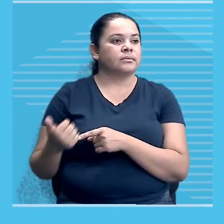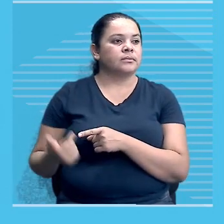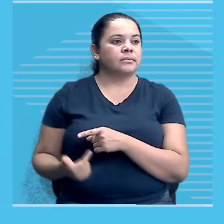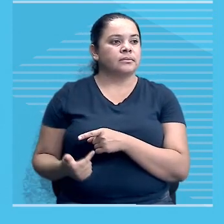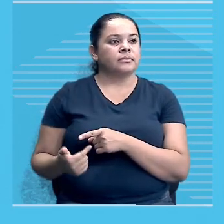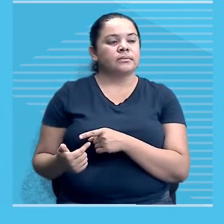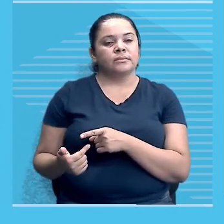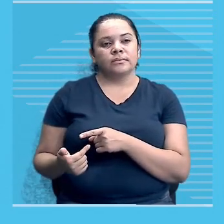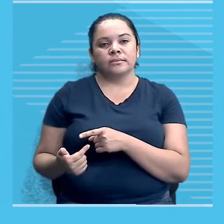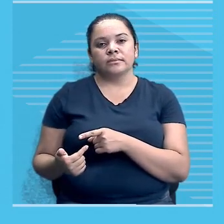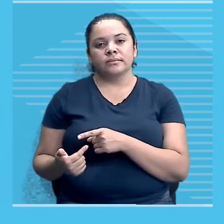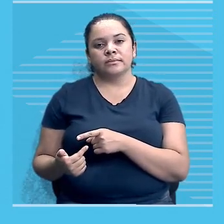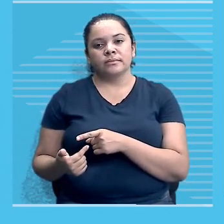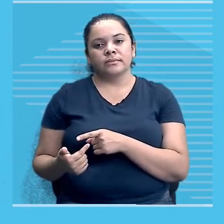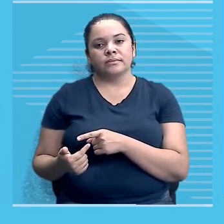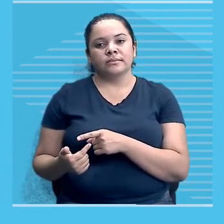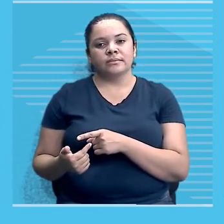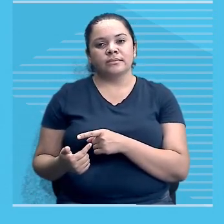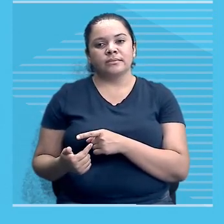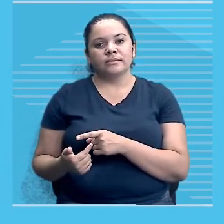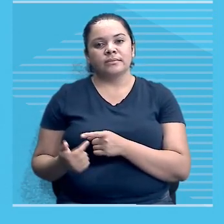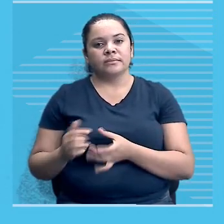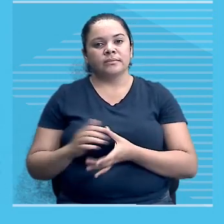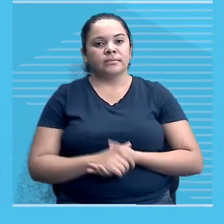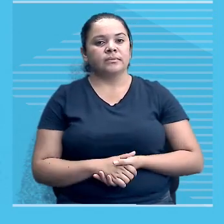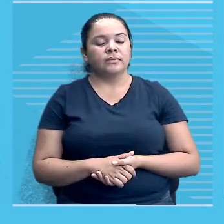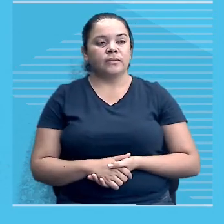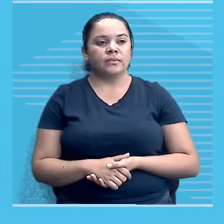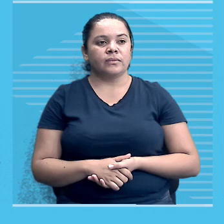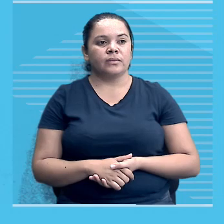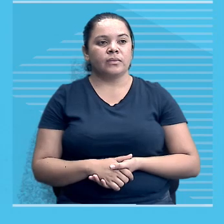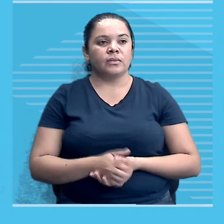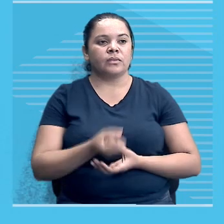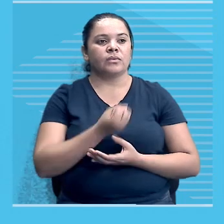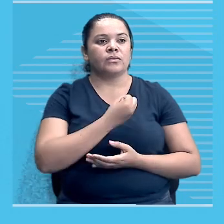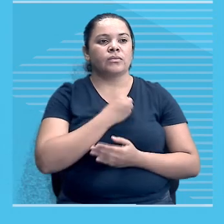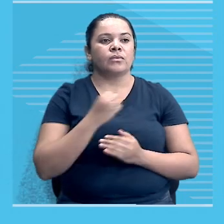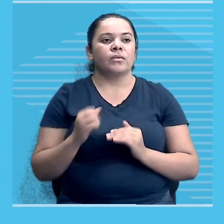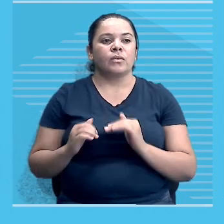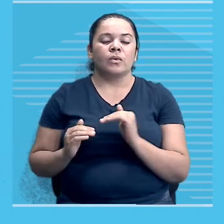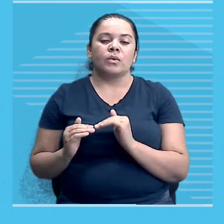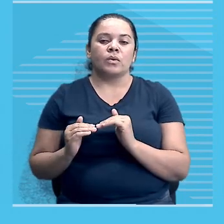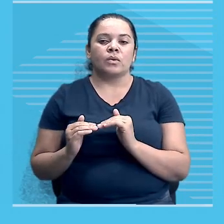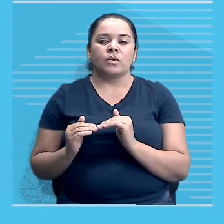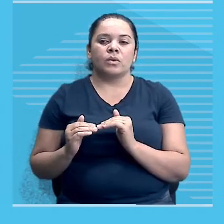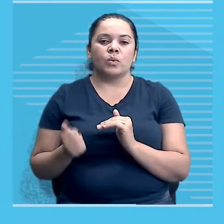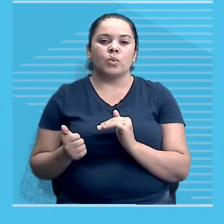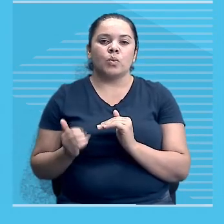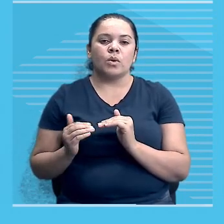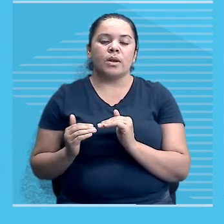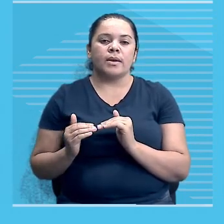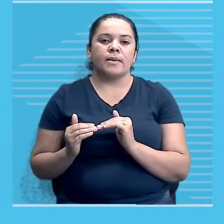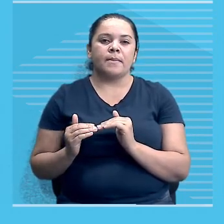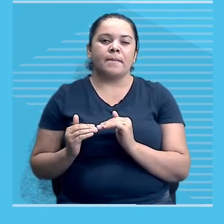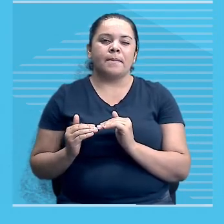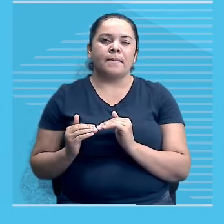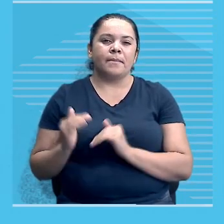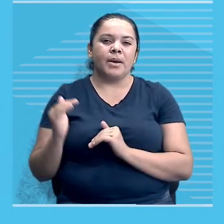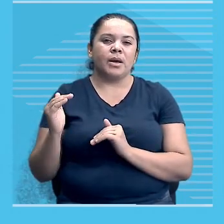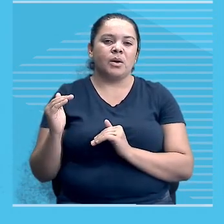é um número o maior do que um ou menor do que um